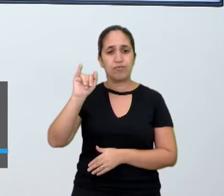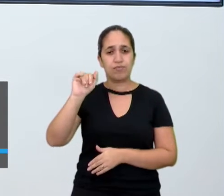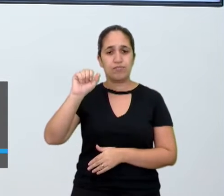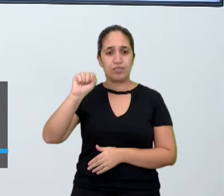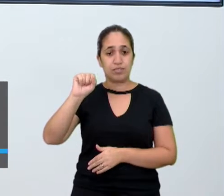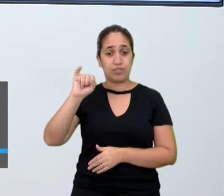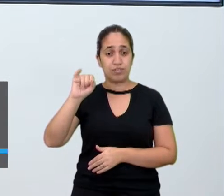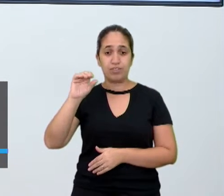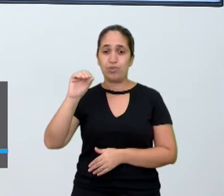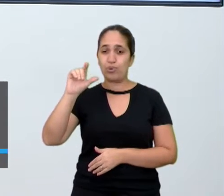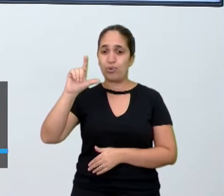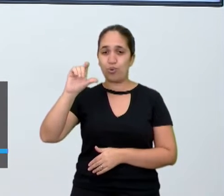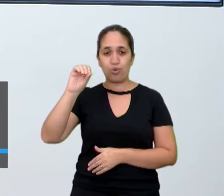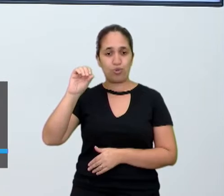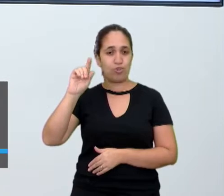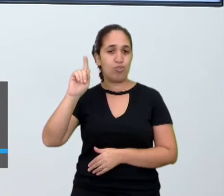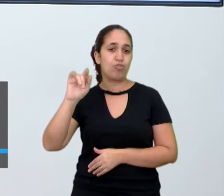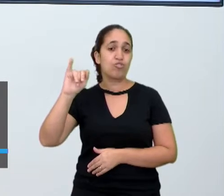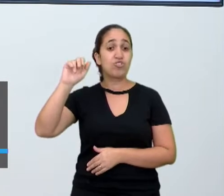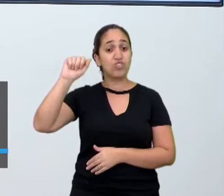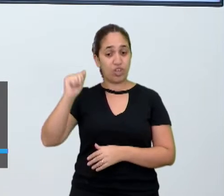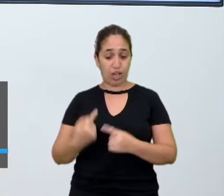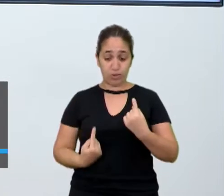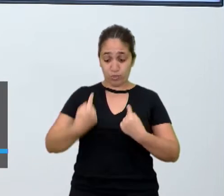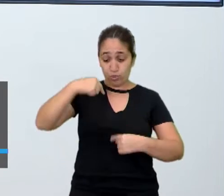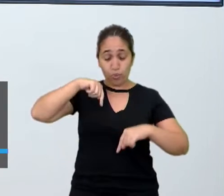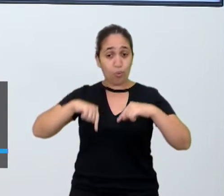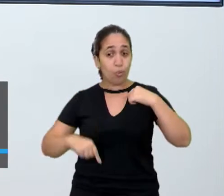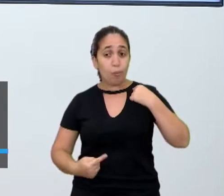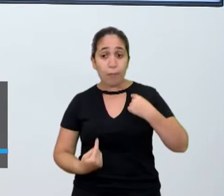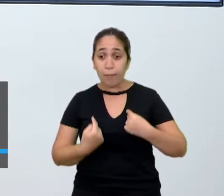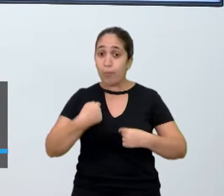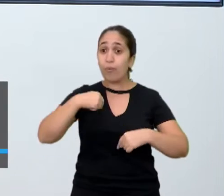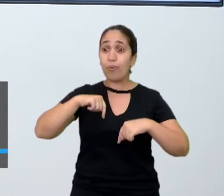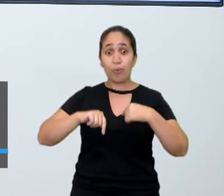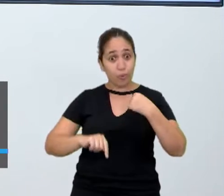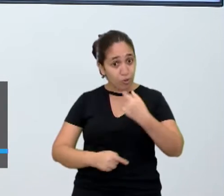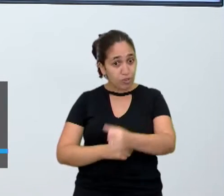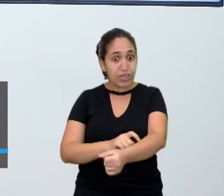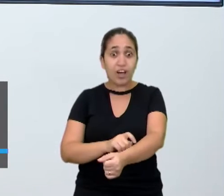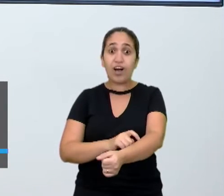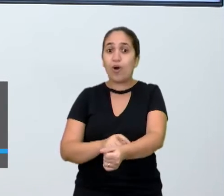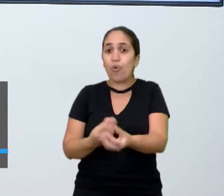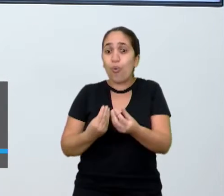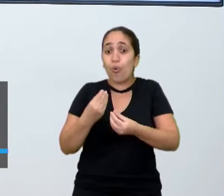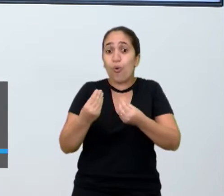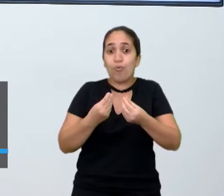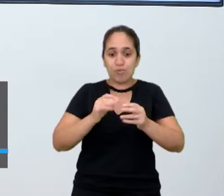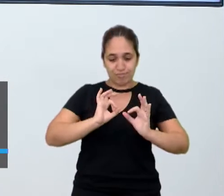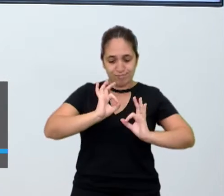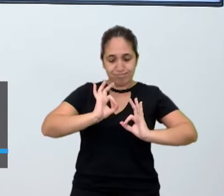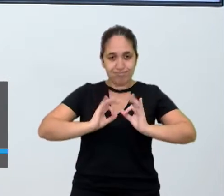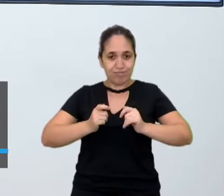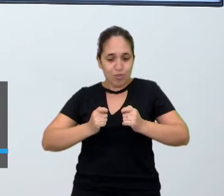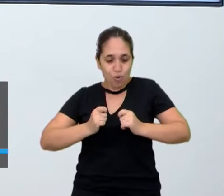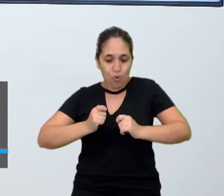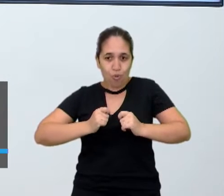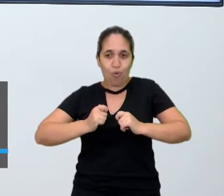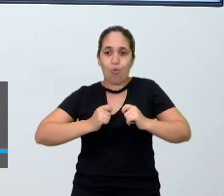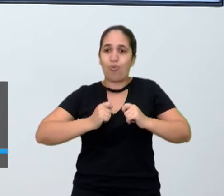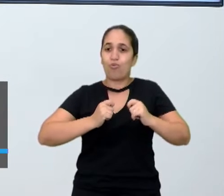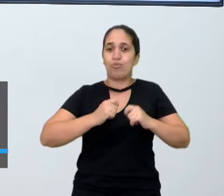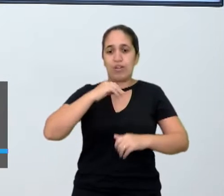e de como aí alguns hormônios ou de como aí a ação nervosa regula então esse papel e esse processo que é